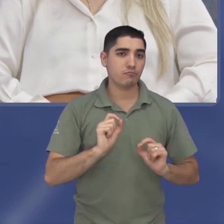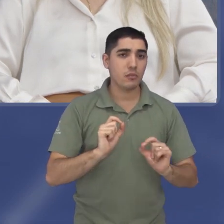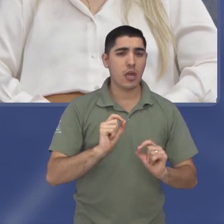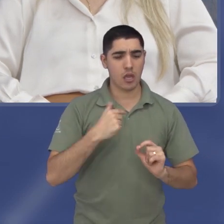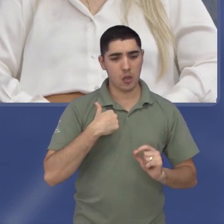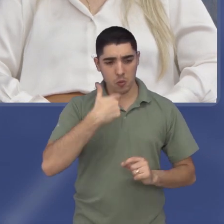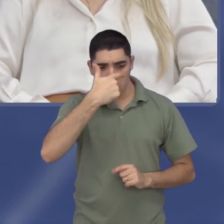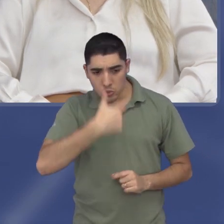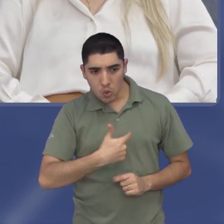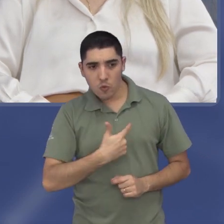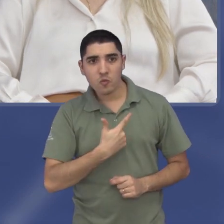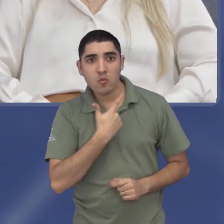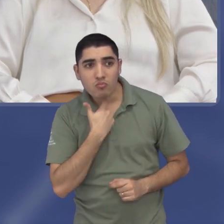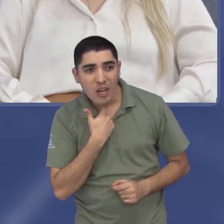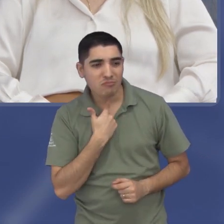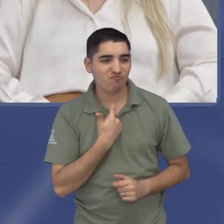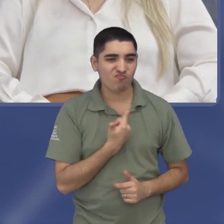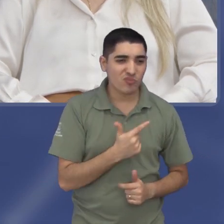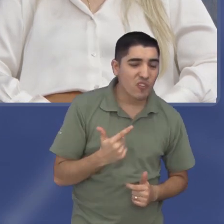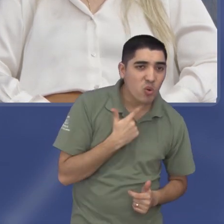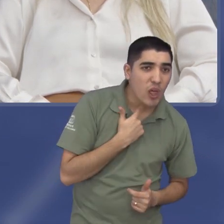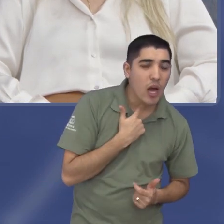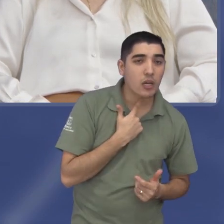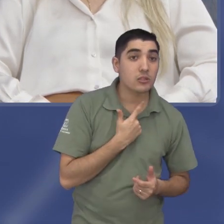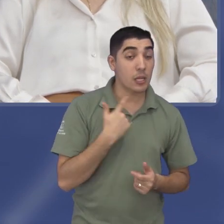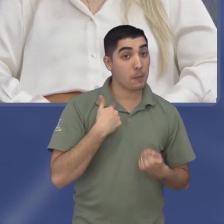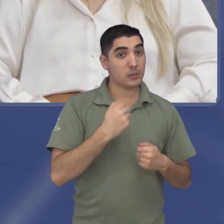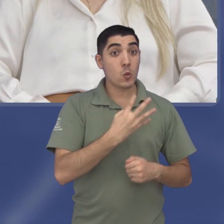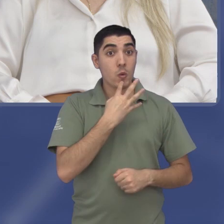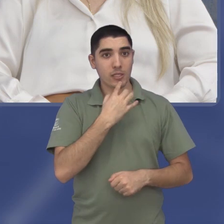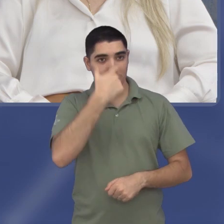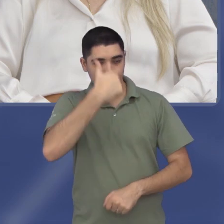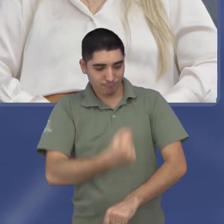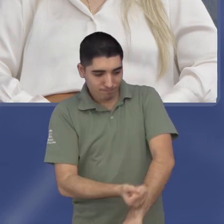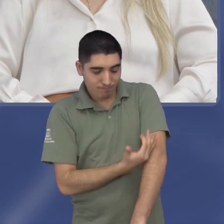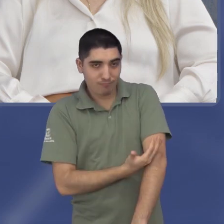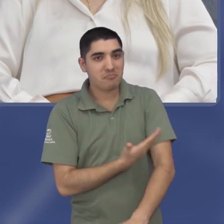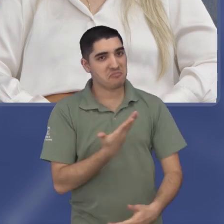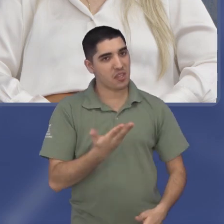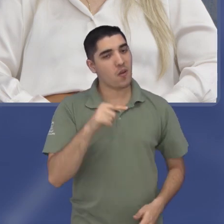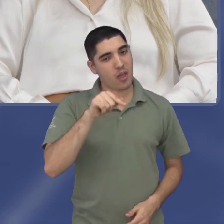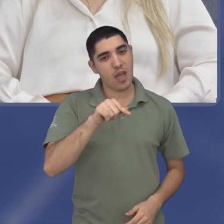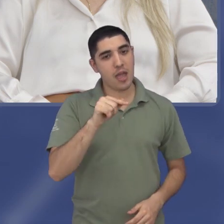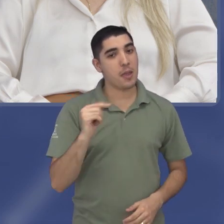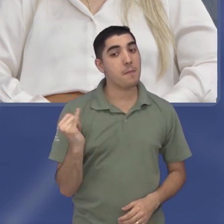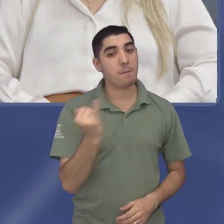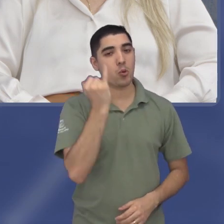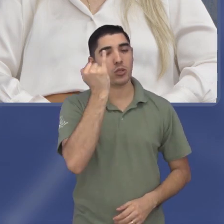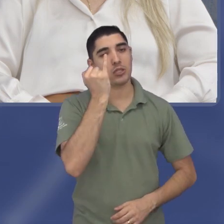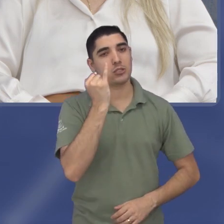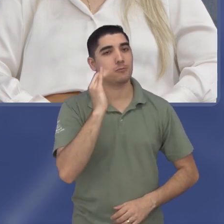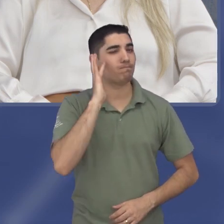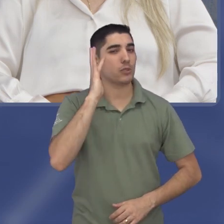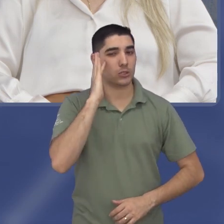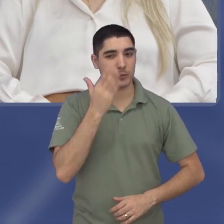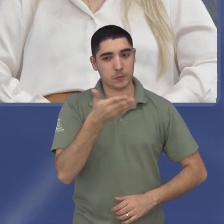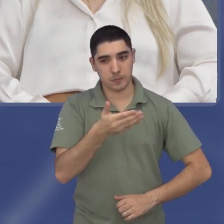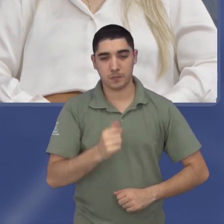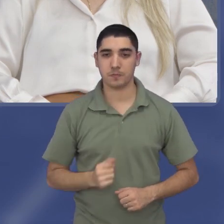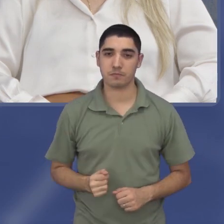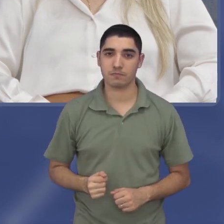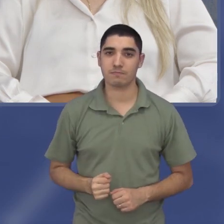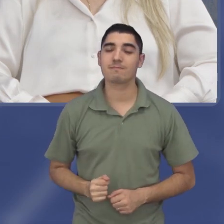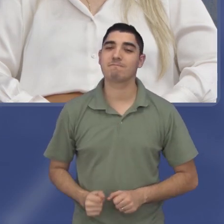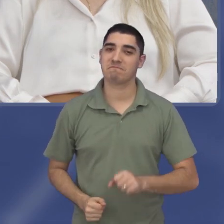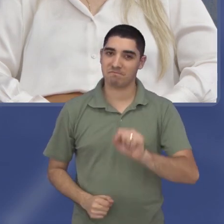estou? Isso é bastante interessante abordar dessa forma. É